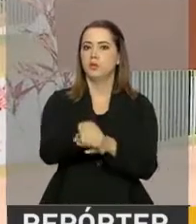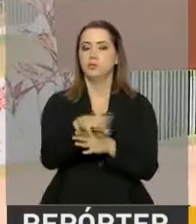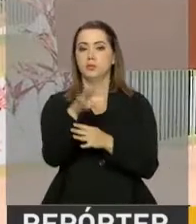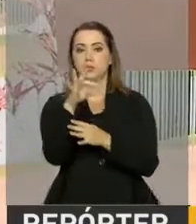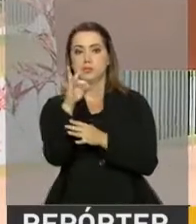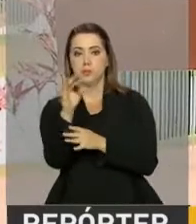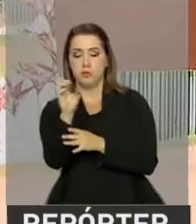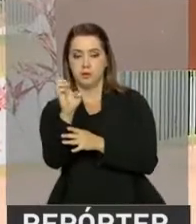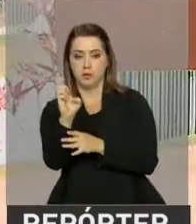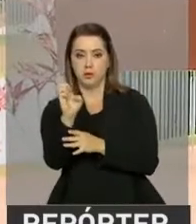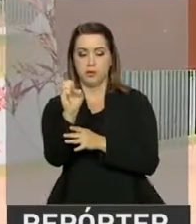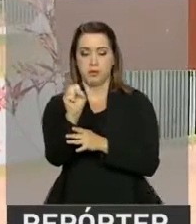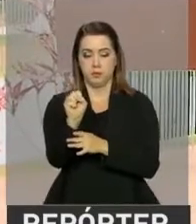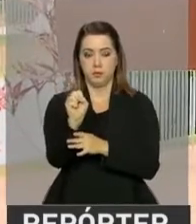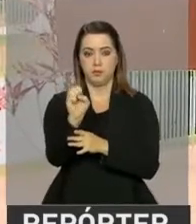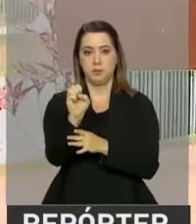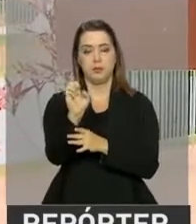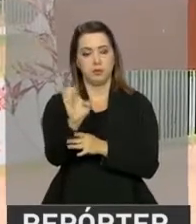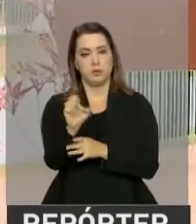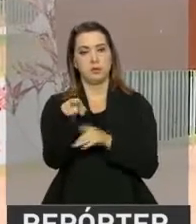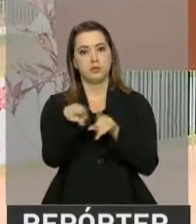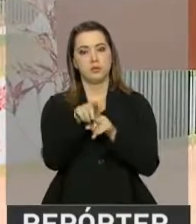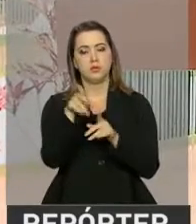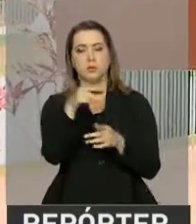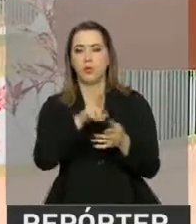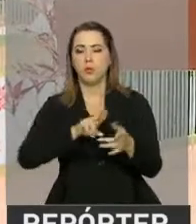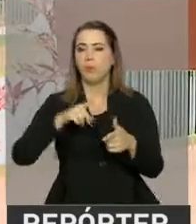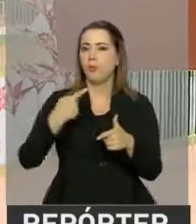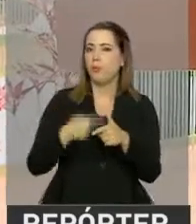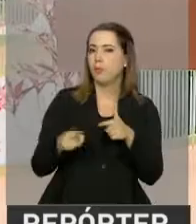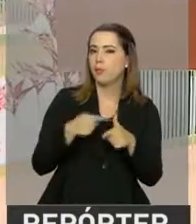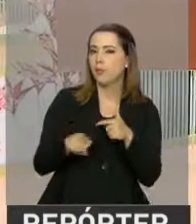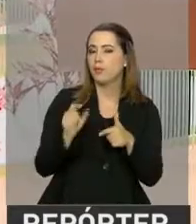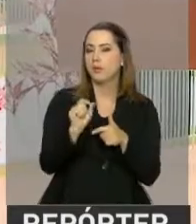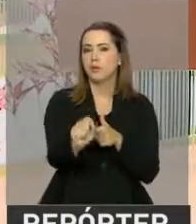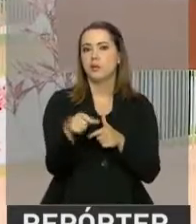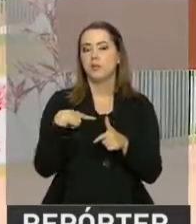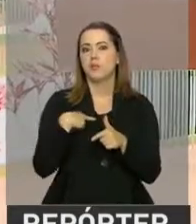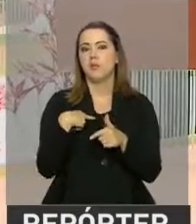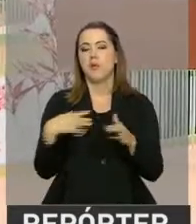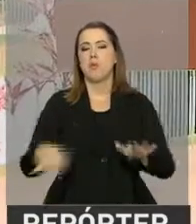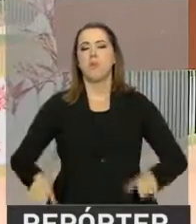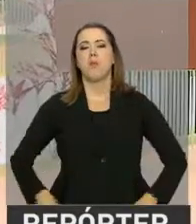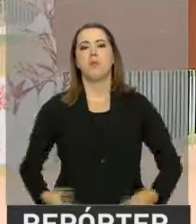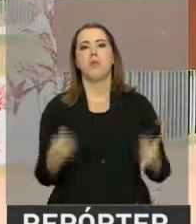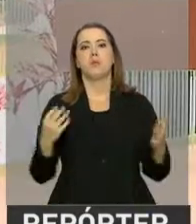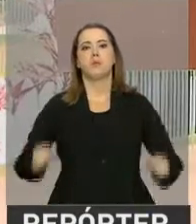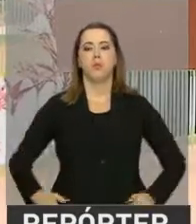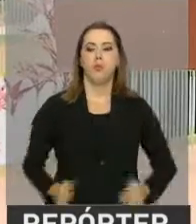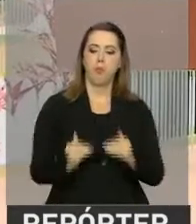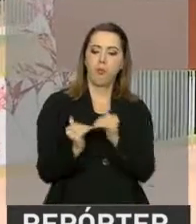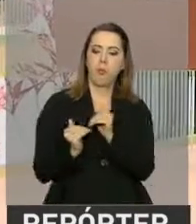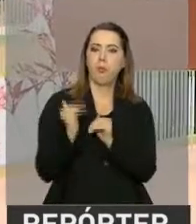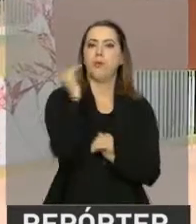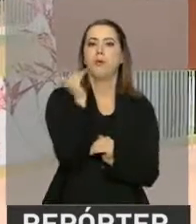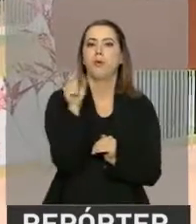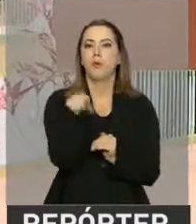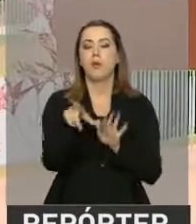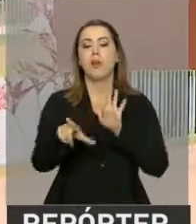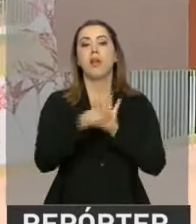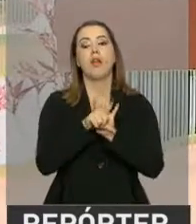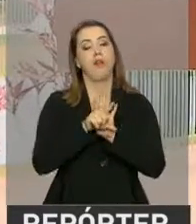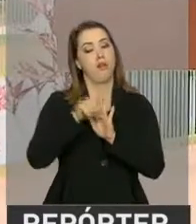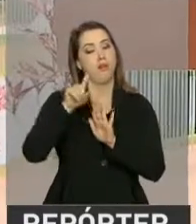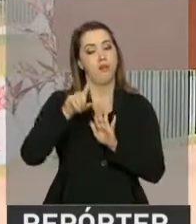qualificação de indícios que caracterizem por exemplo despesas de campanhas em valores superiores ao legalmente